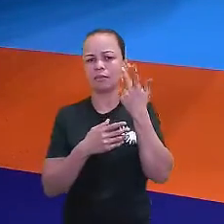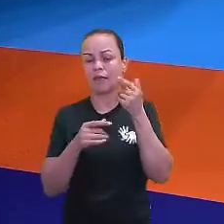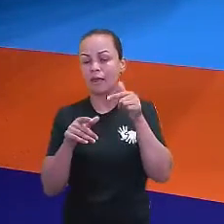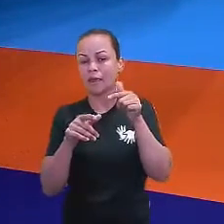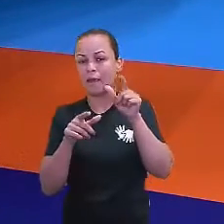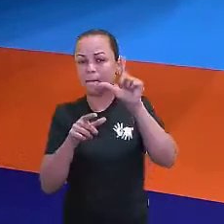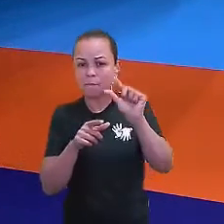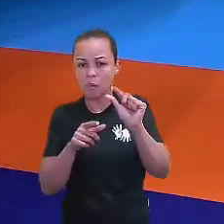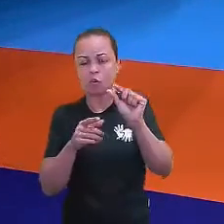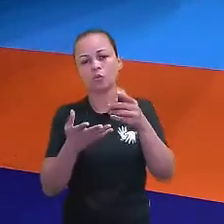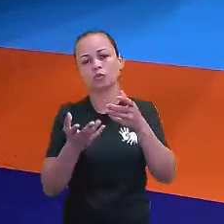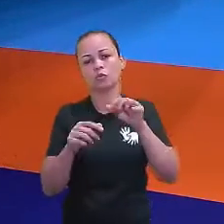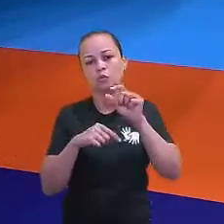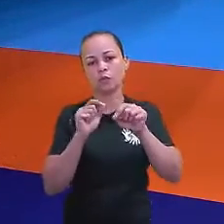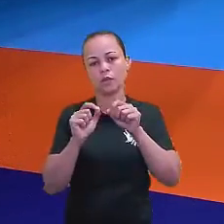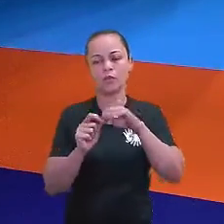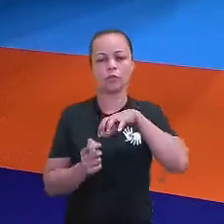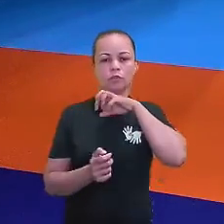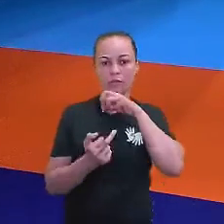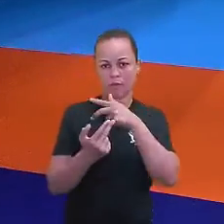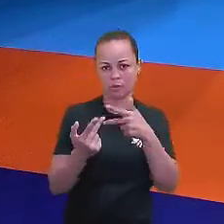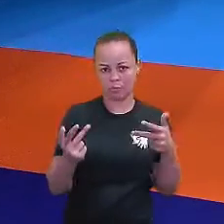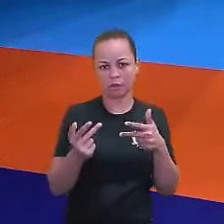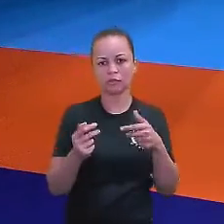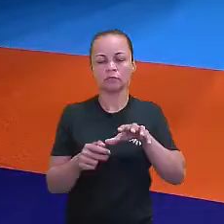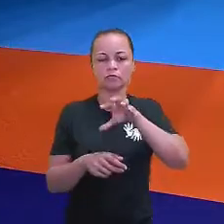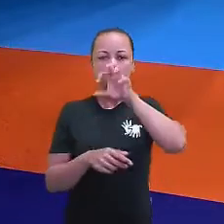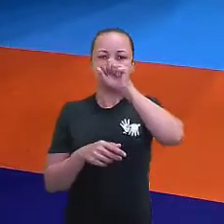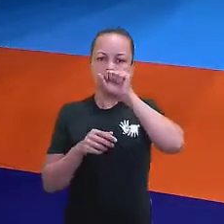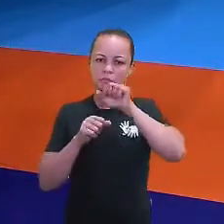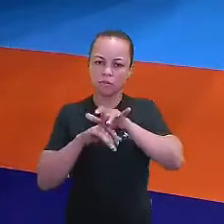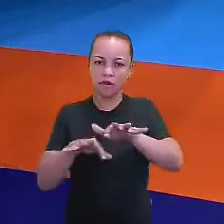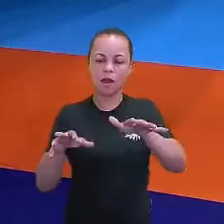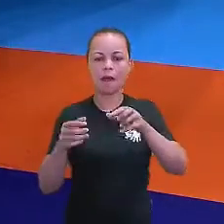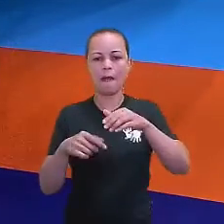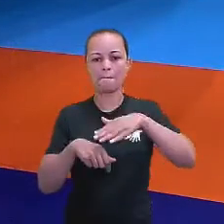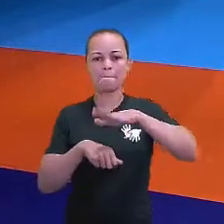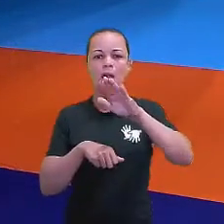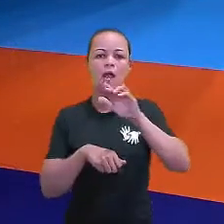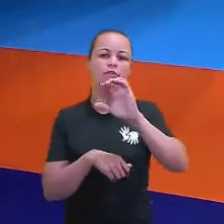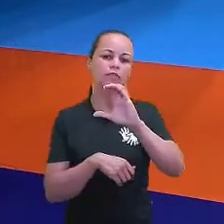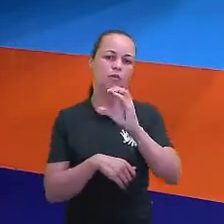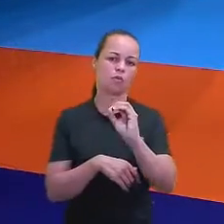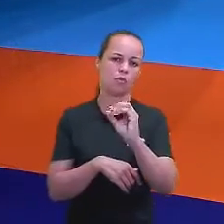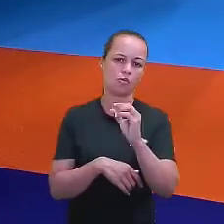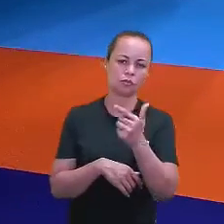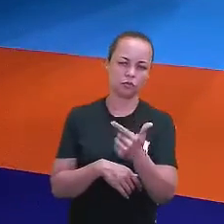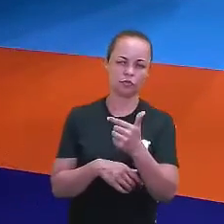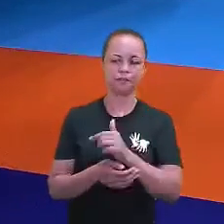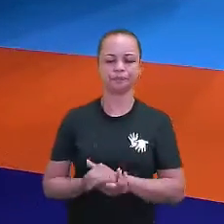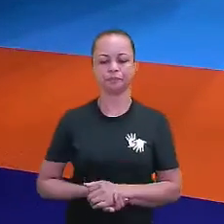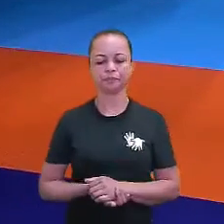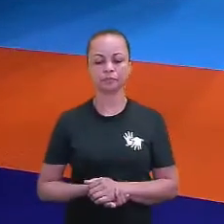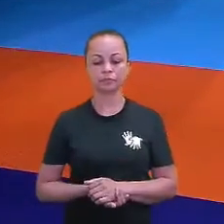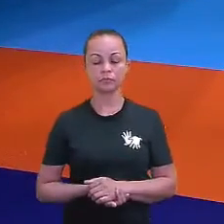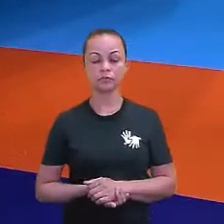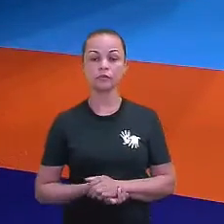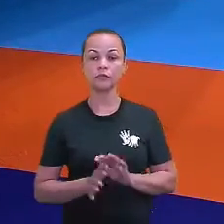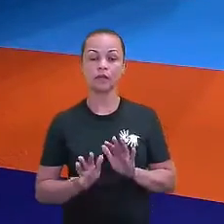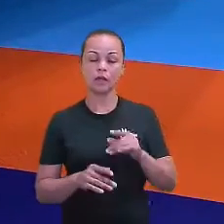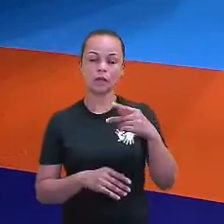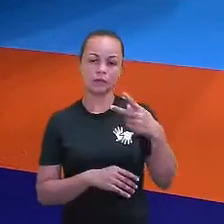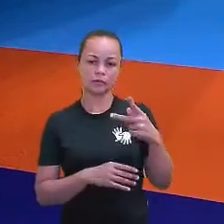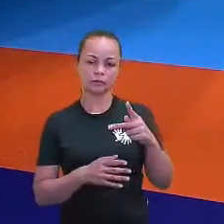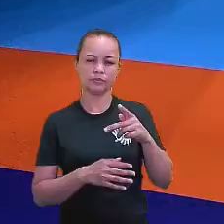presta atenção nessa informação, tá? Agora, outra coisa que é interessante, existe uma outra forma da gente levar esse carbono também para o ambiente, para a